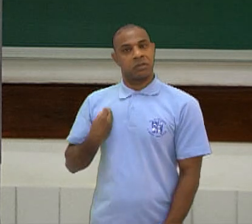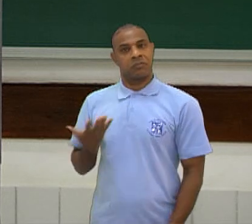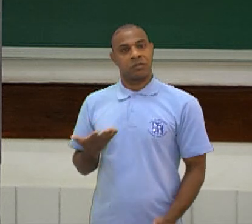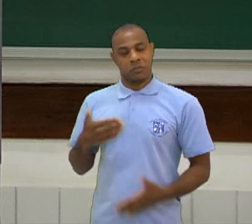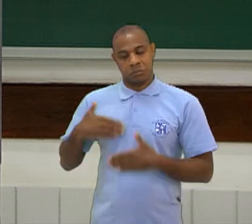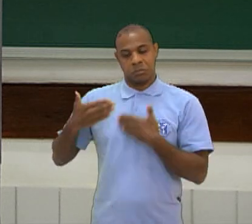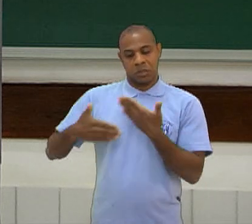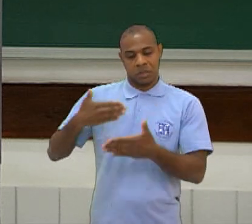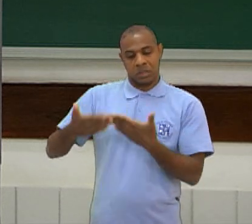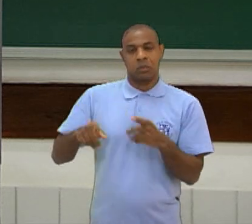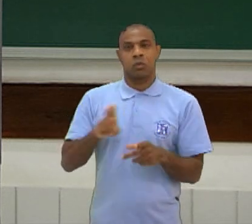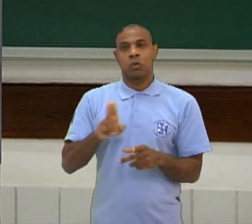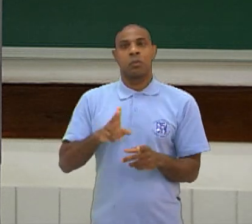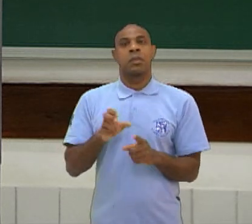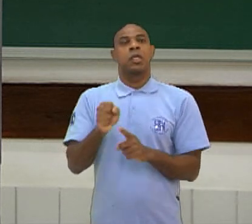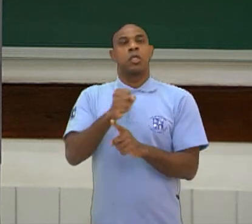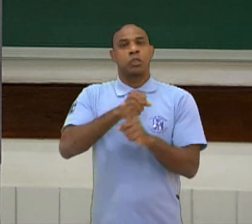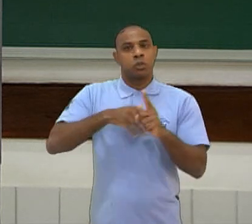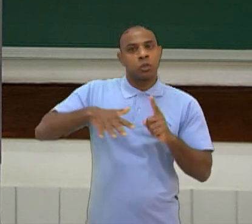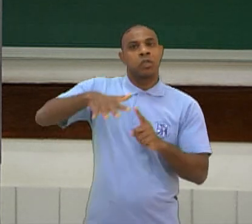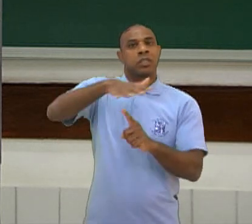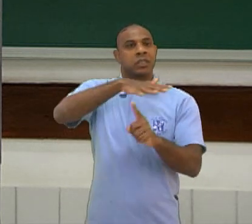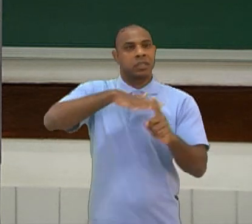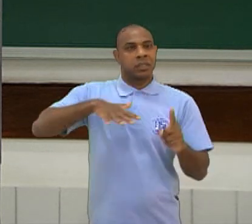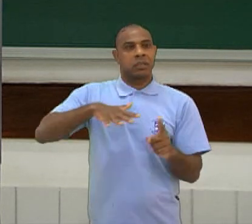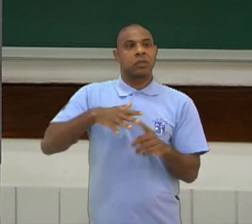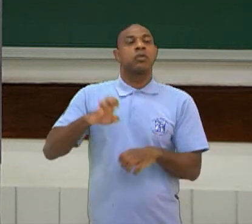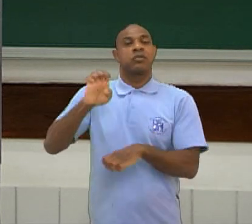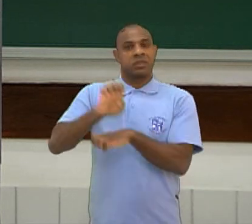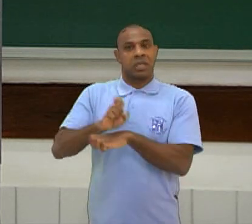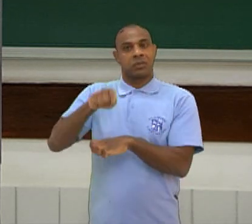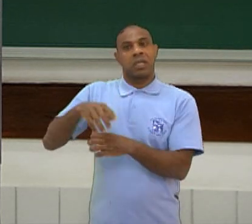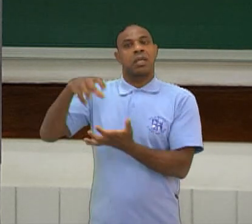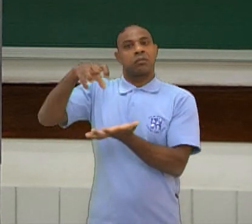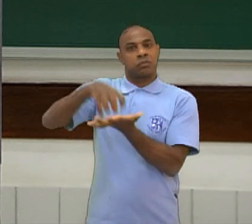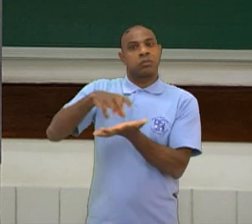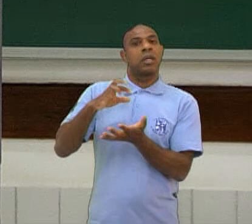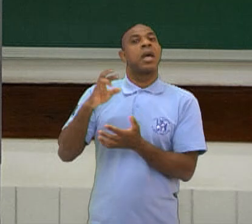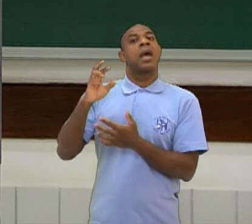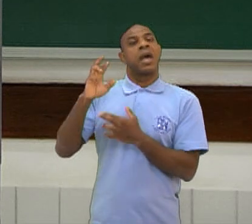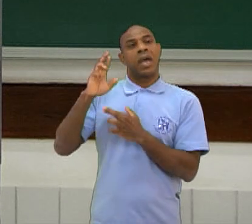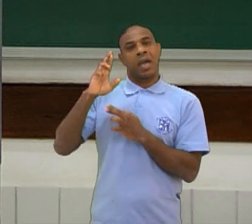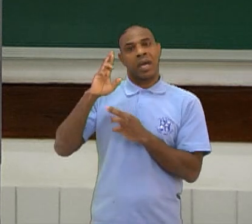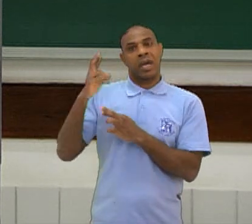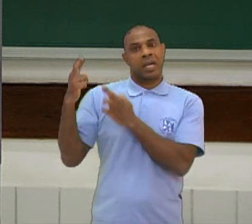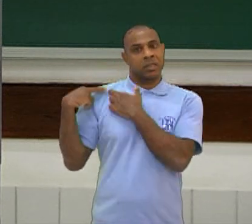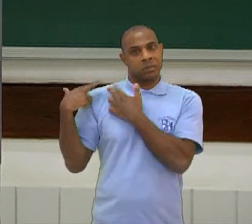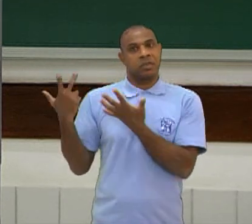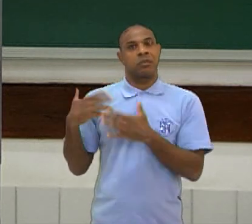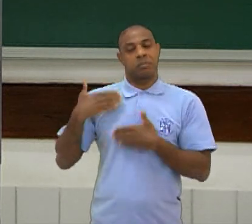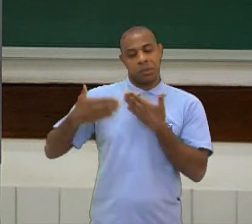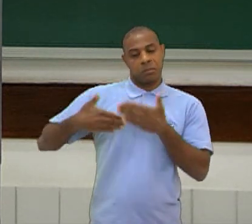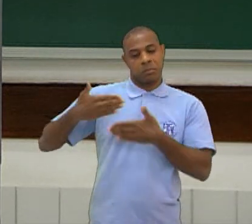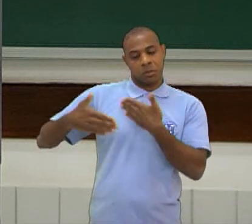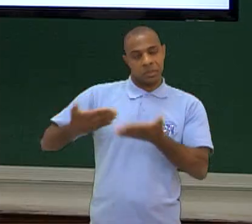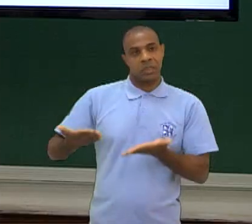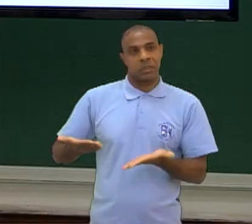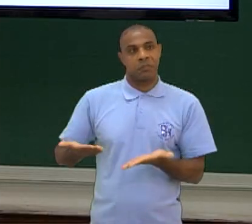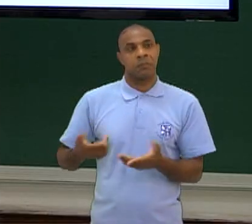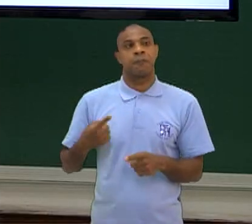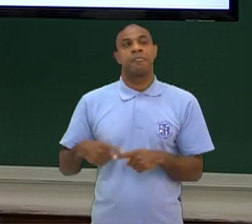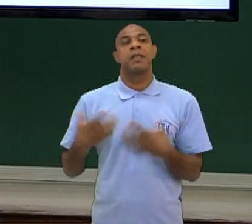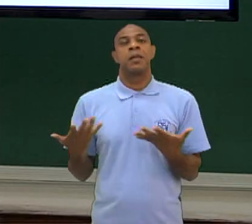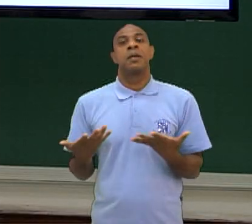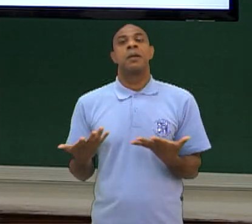de um processo chamado socialização. O Estado é uma dessas instituições responsáveis por esse processo. O Estado ele é responsável por